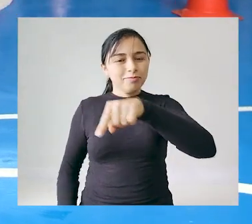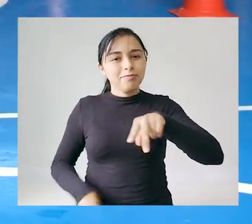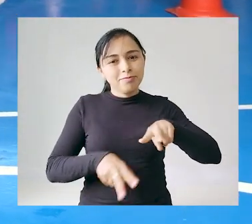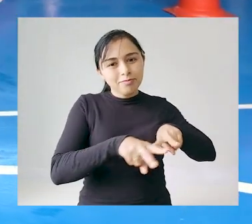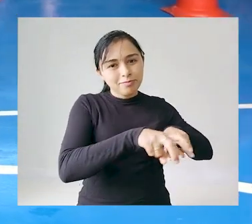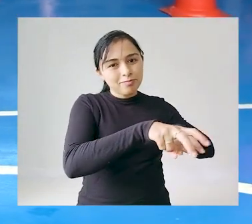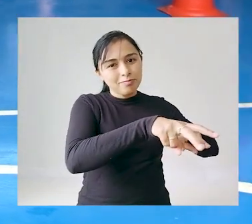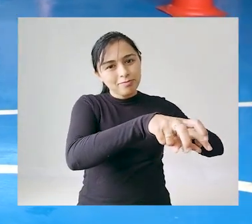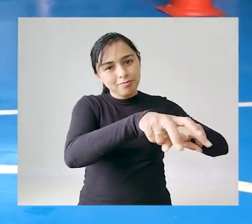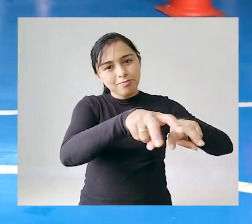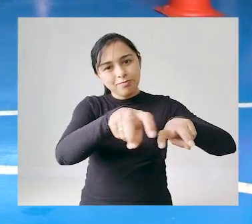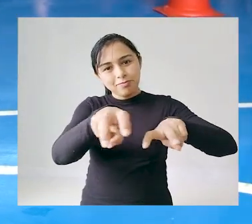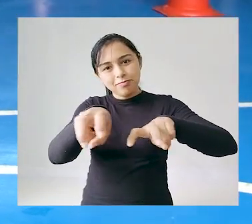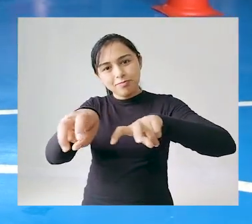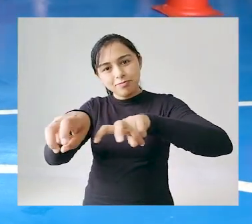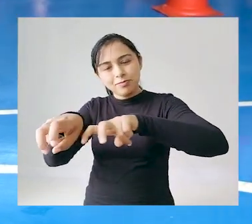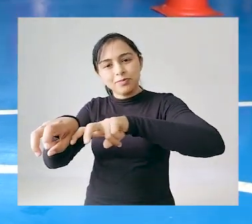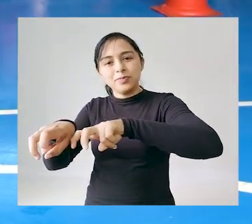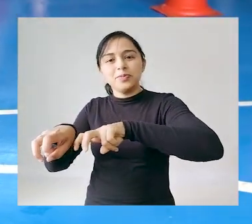aquecer.